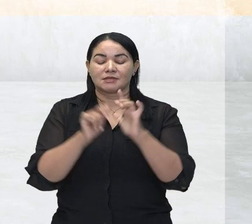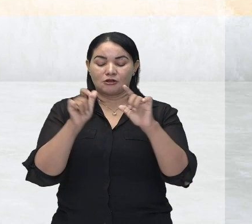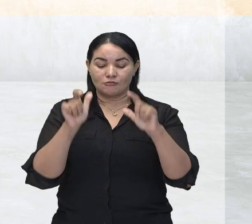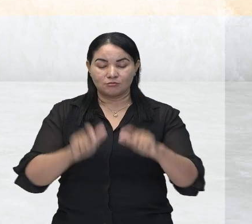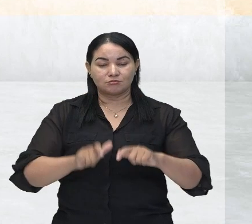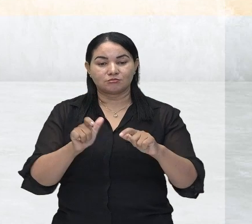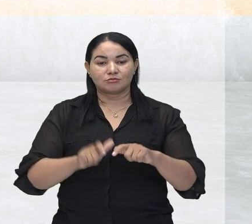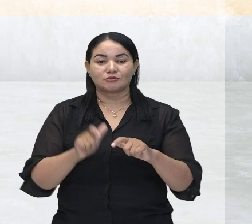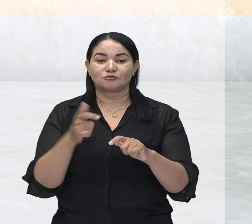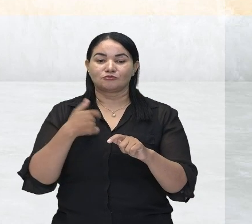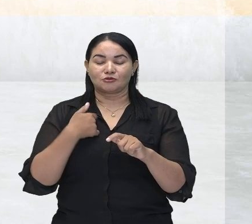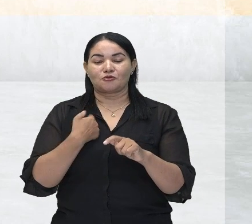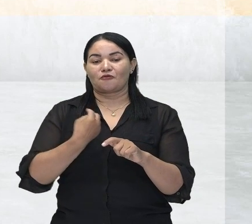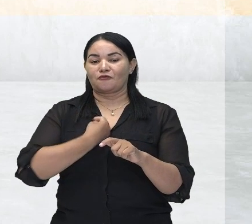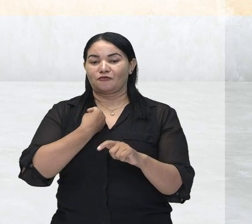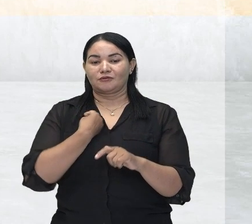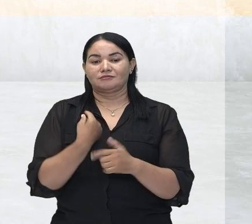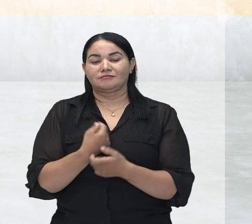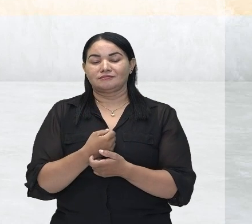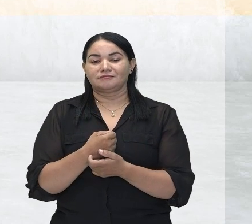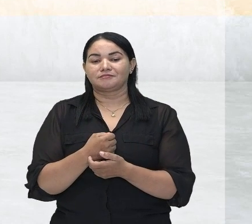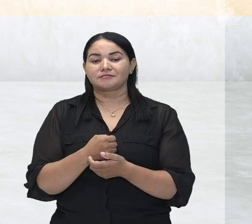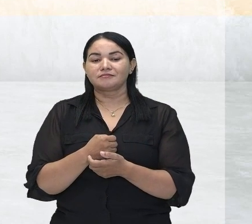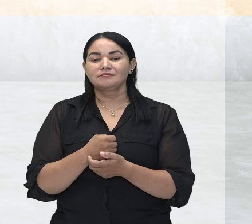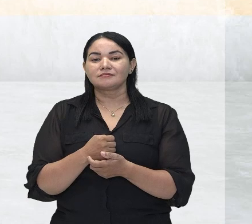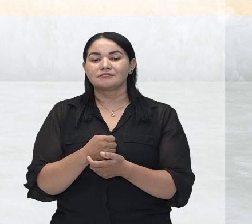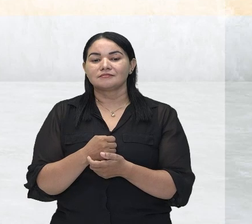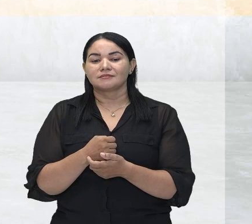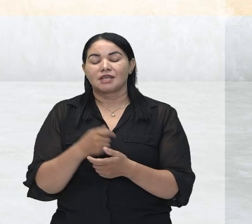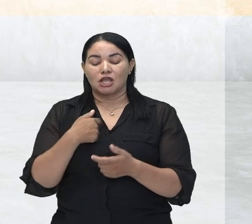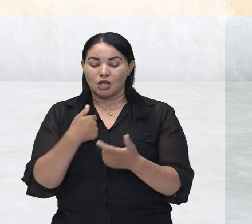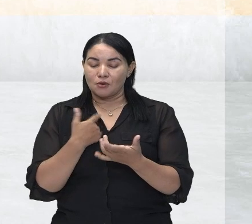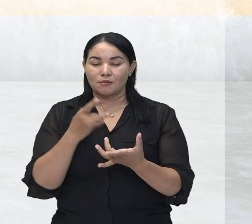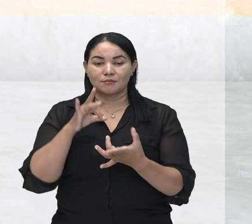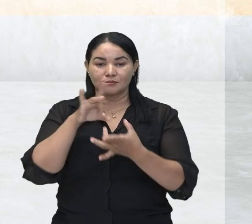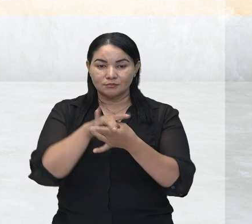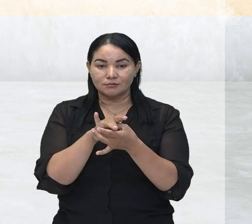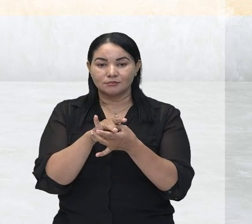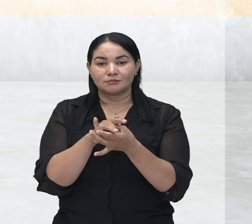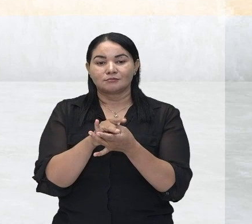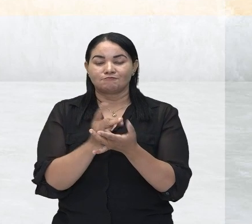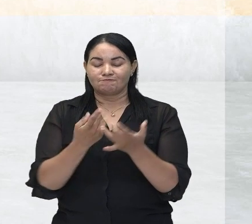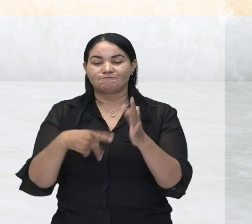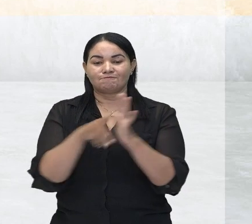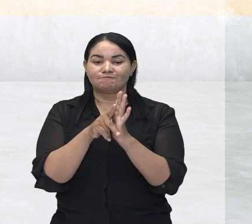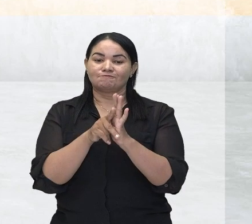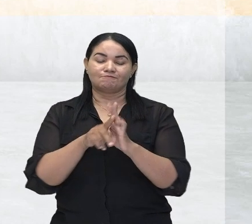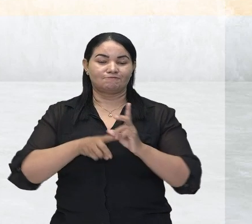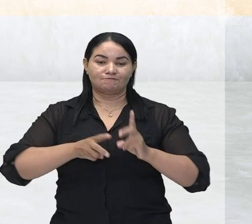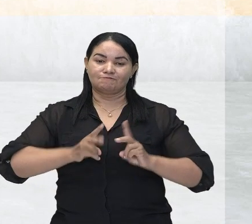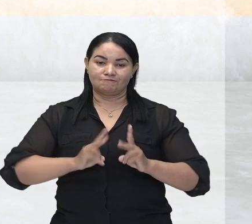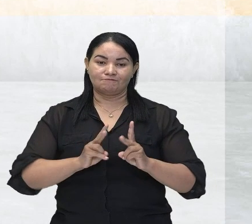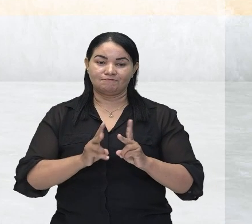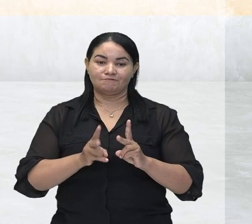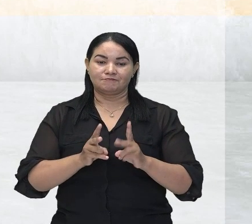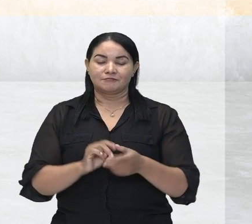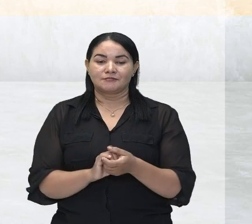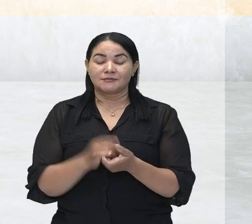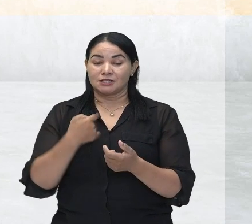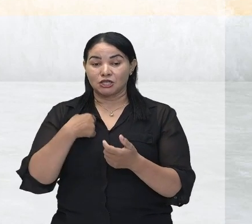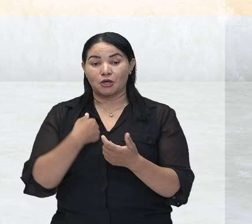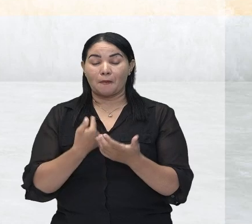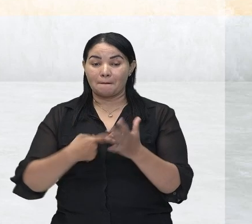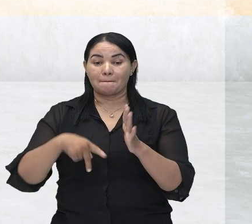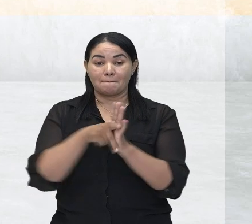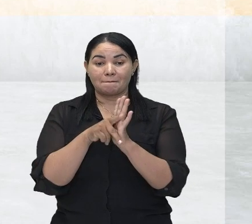pertenço ou no qual eu pertenci. Eu estou vinculado a esse lugar. Eu faço parte